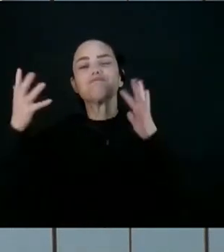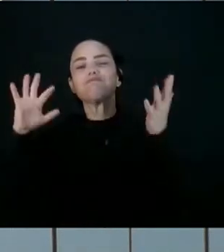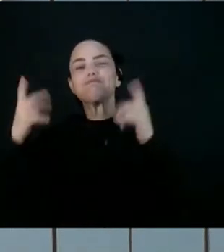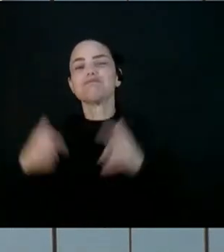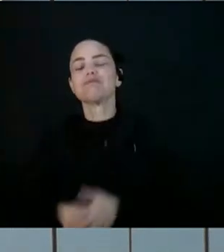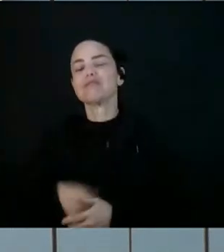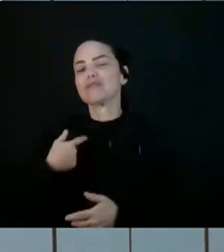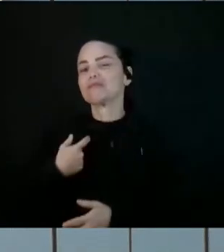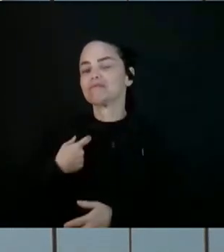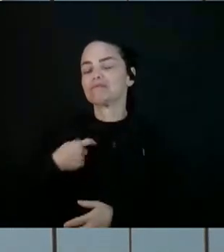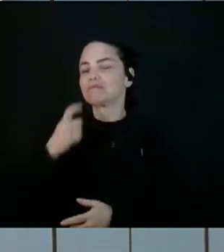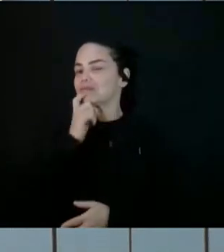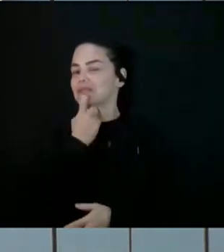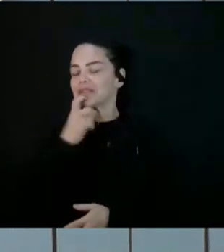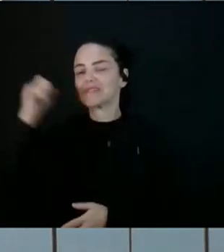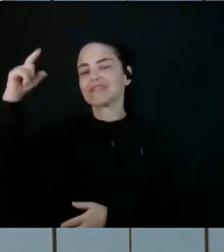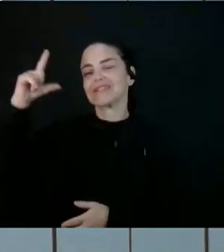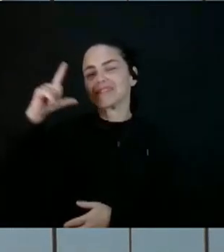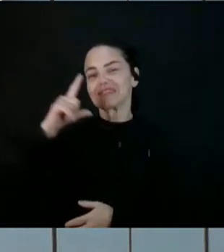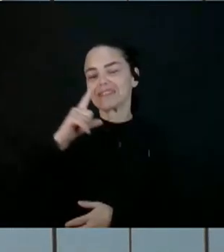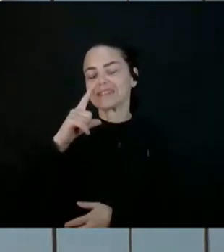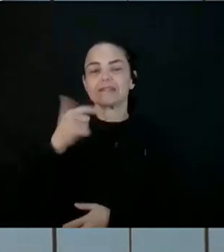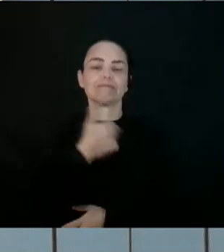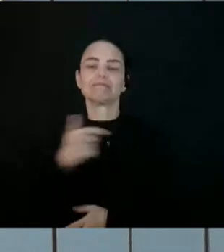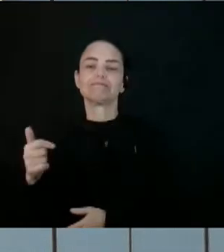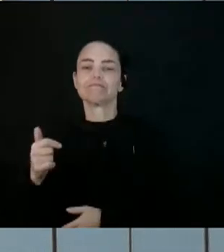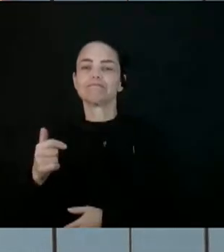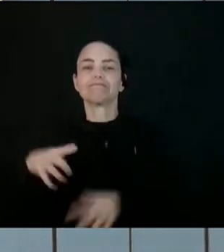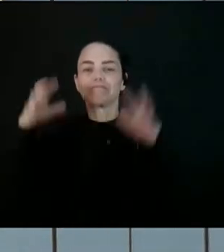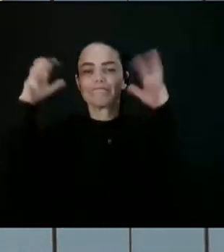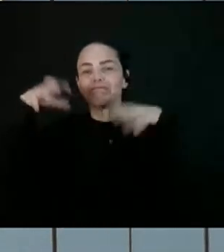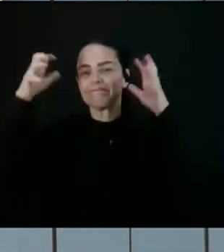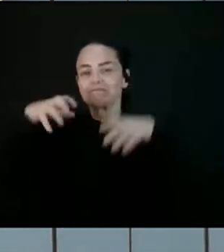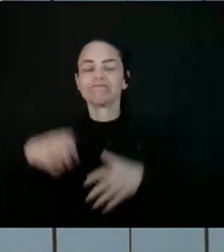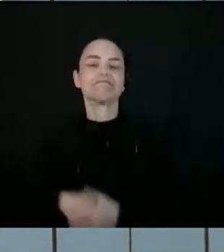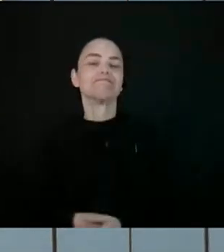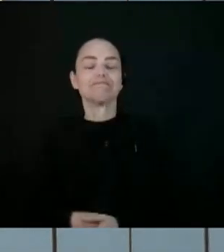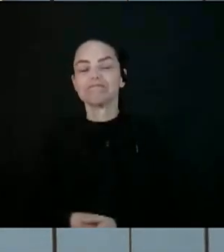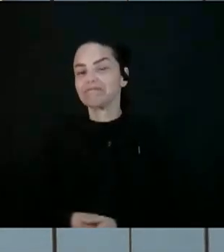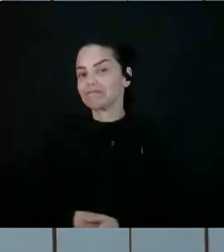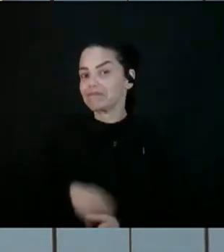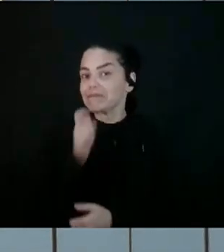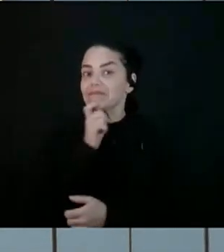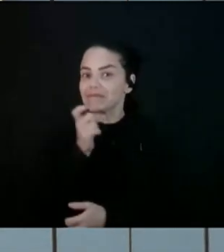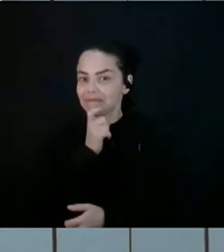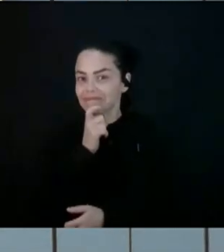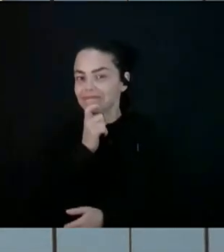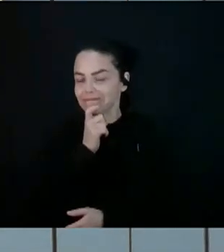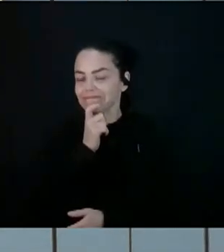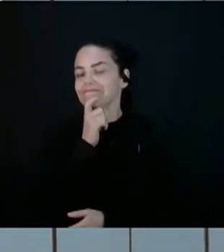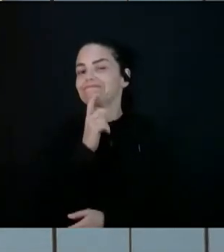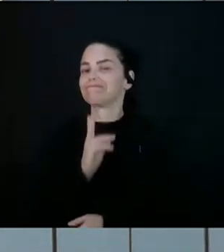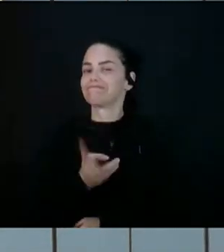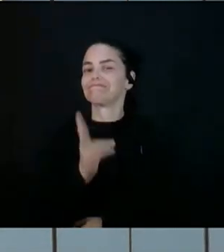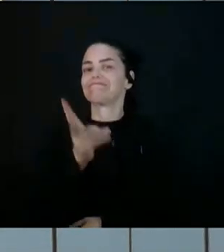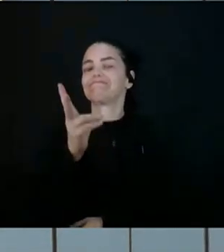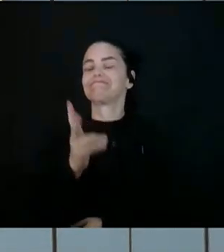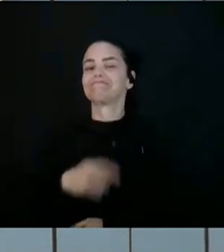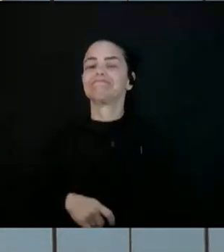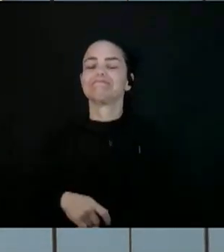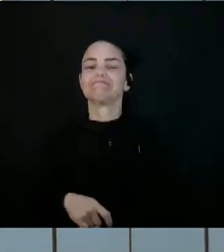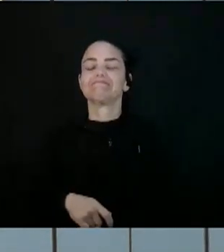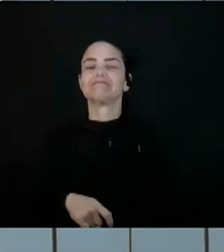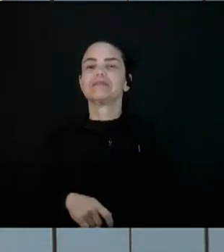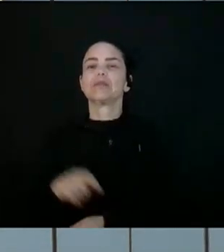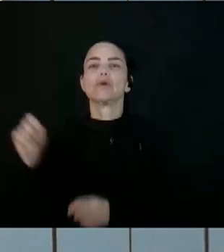durante todo o dia e não tem previsão de chuva. E o frio continua, viu? Por conta da entrada do ar frio de